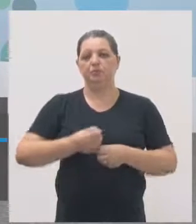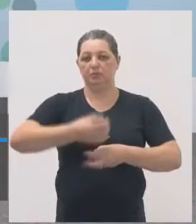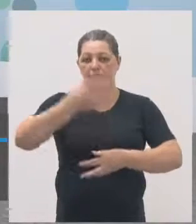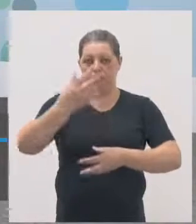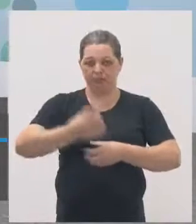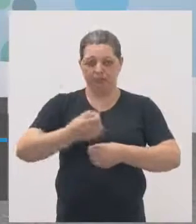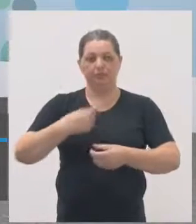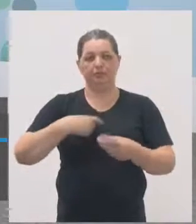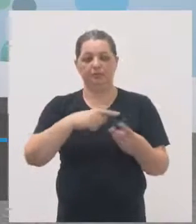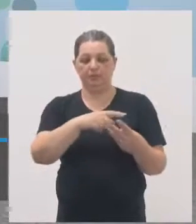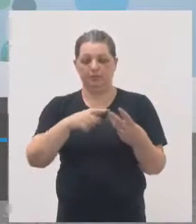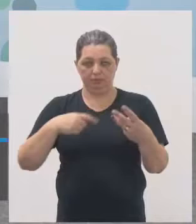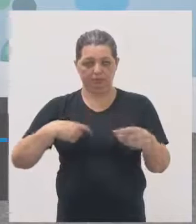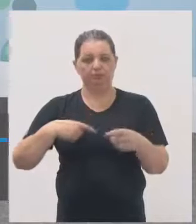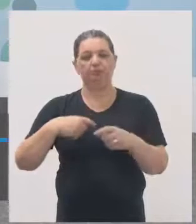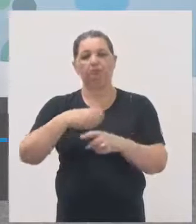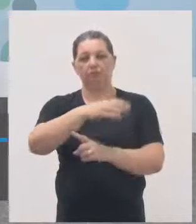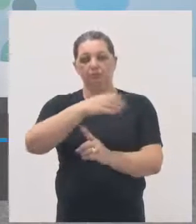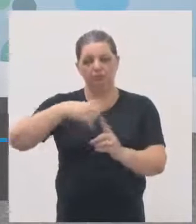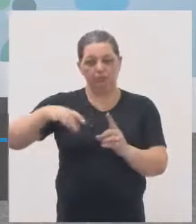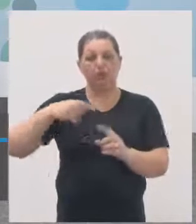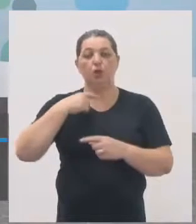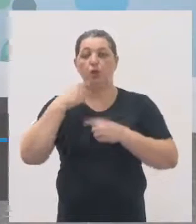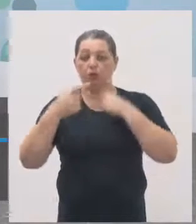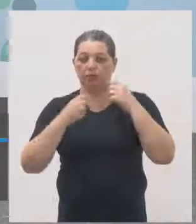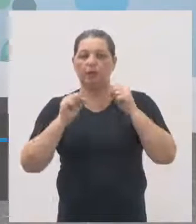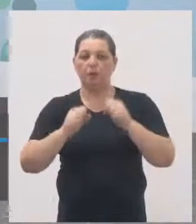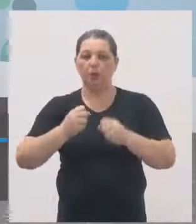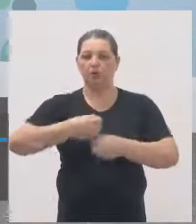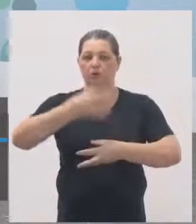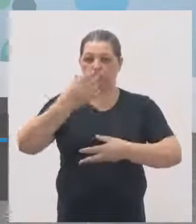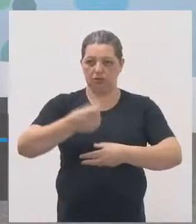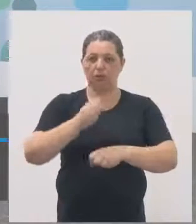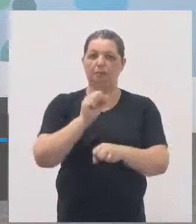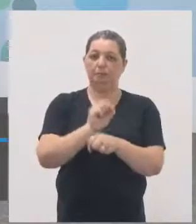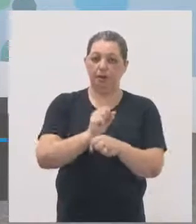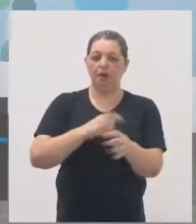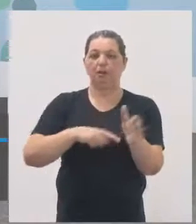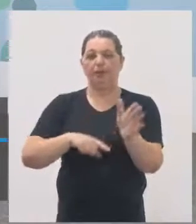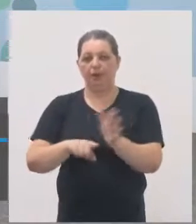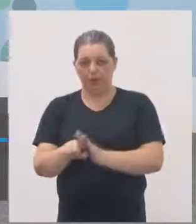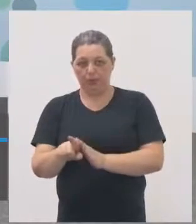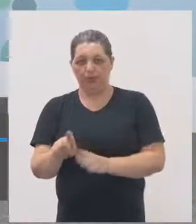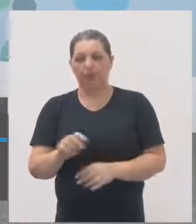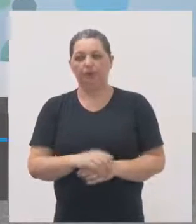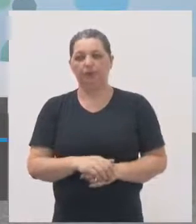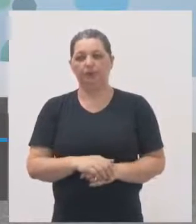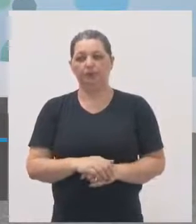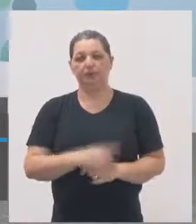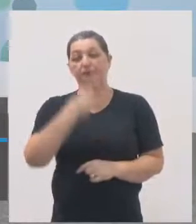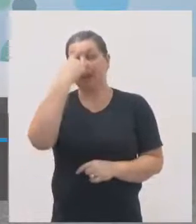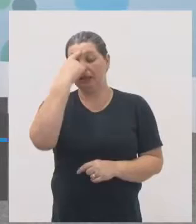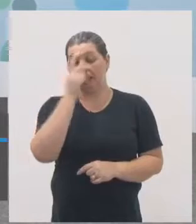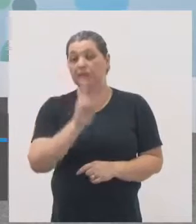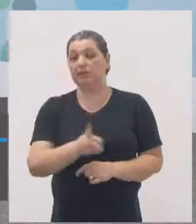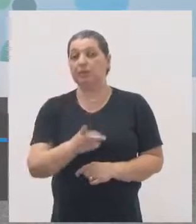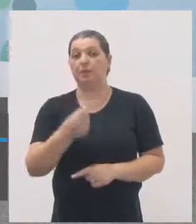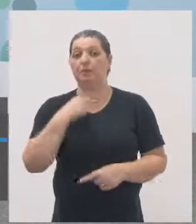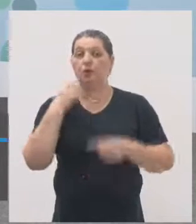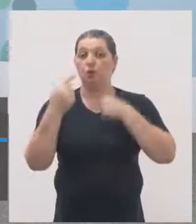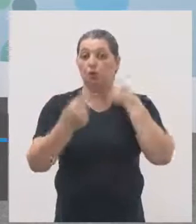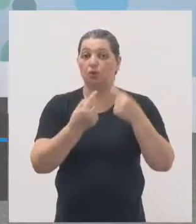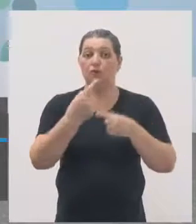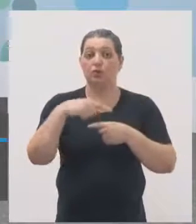chat. Então, qualquer dúvida, podem mandar no chat. Eu paro aqui o Giovanni, a gente pergunta para ele, tá? Porque a ideia é sempre que vocês tirem as